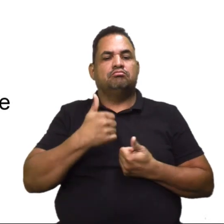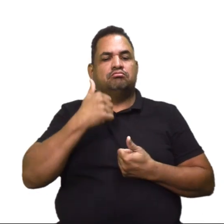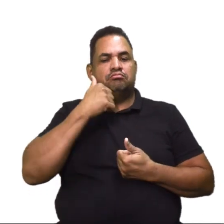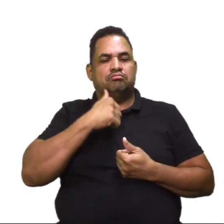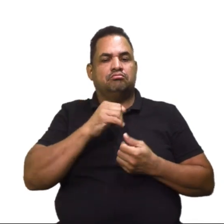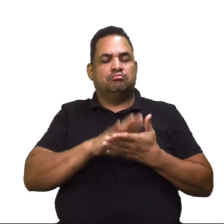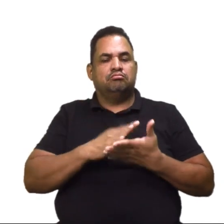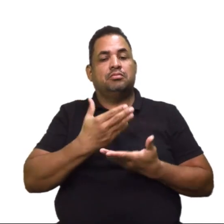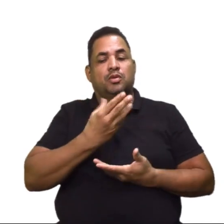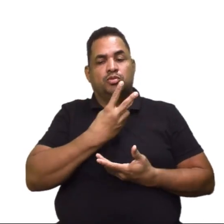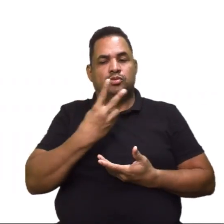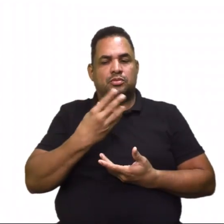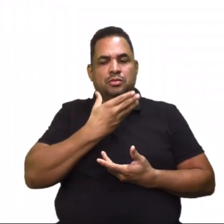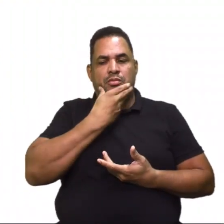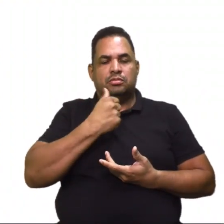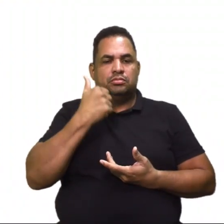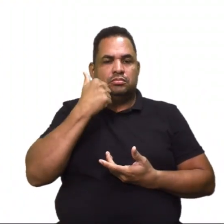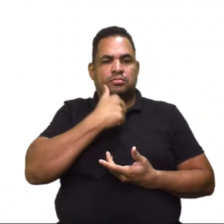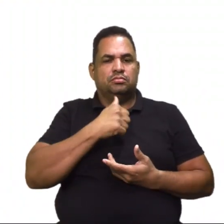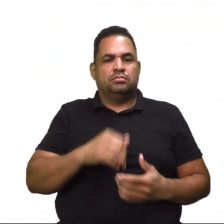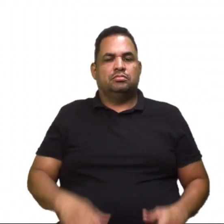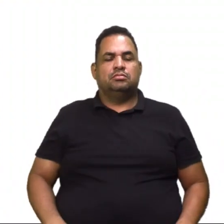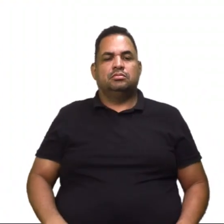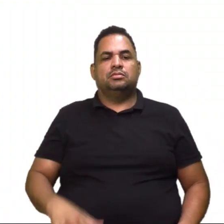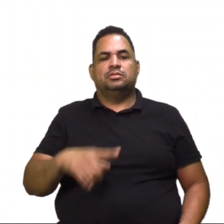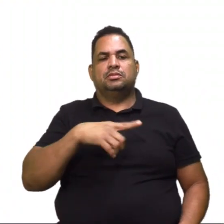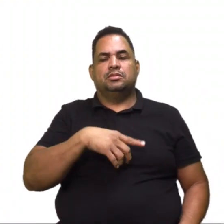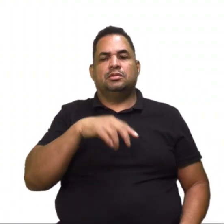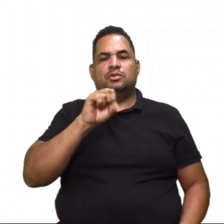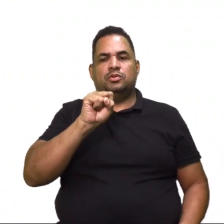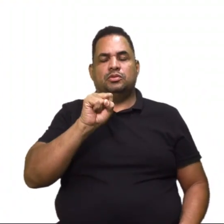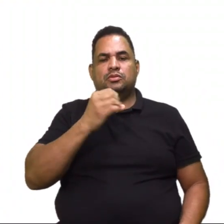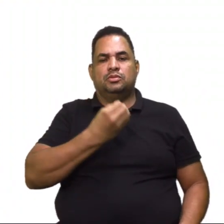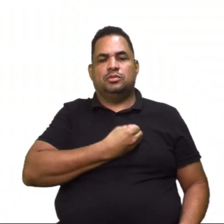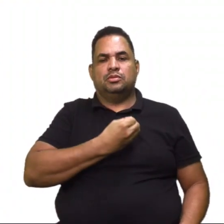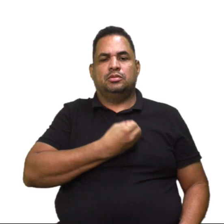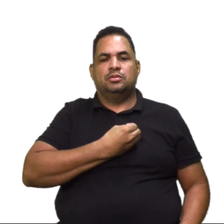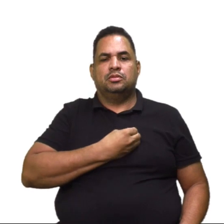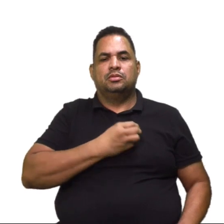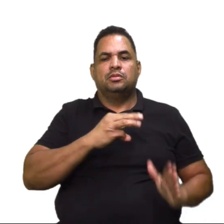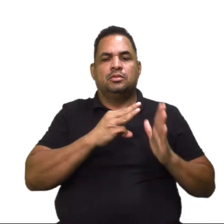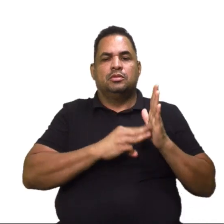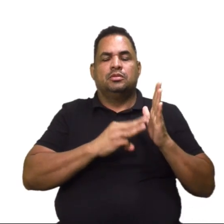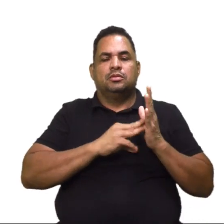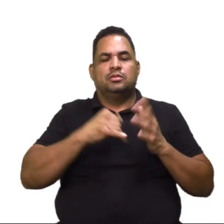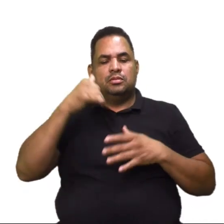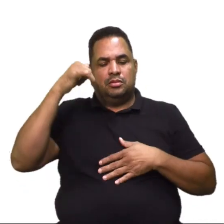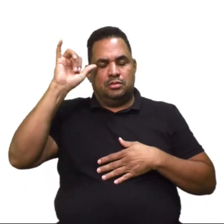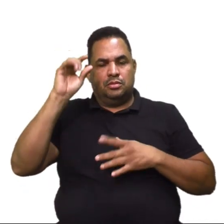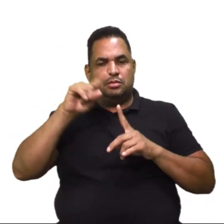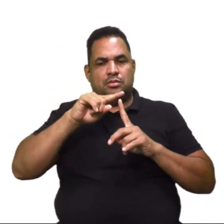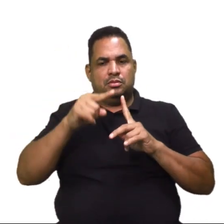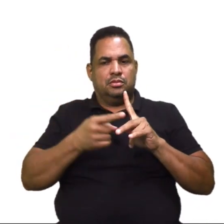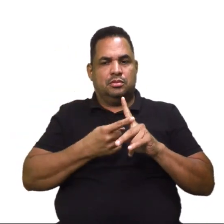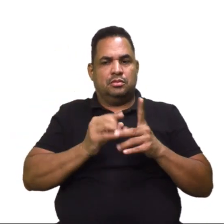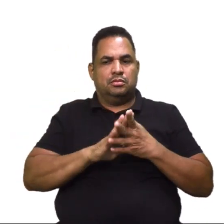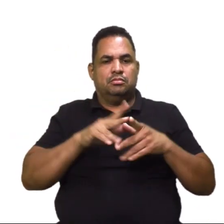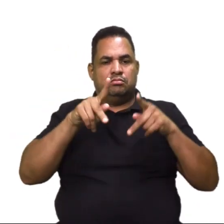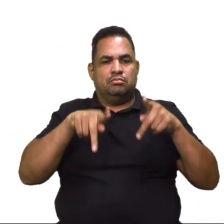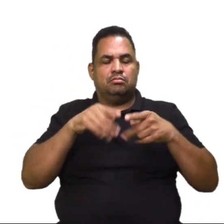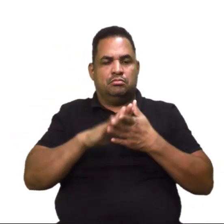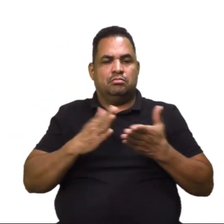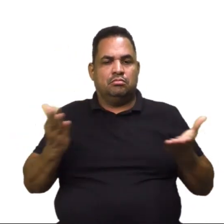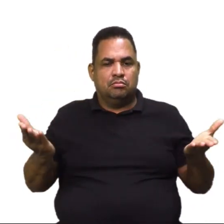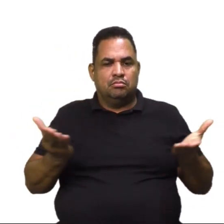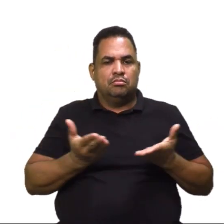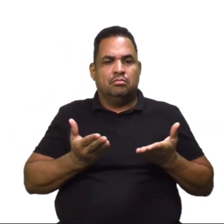a masculina. Nós temos o 8. Questão 8. Um dos métodos contraceptivos mais populares da